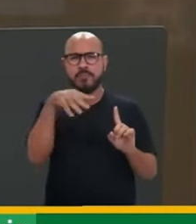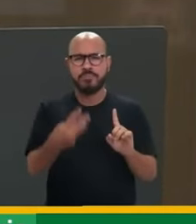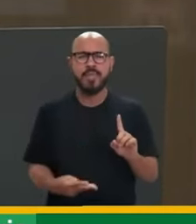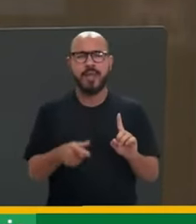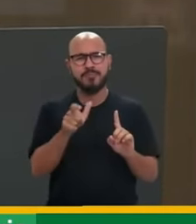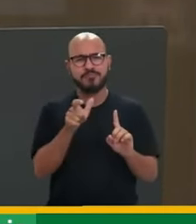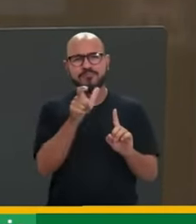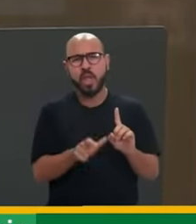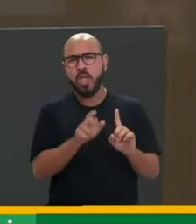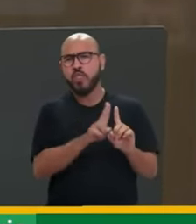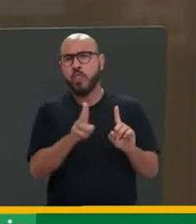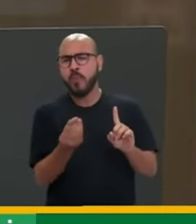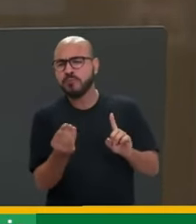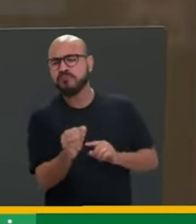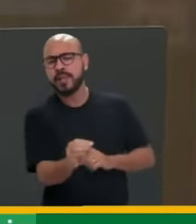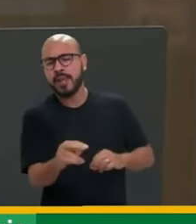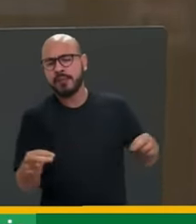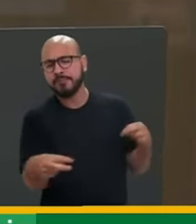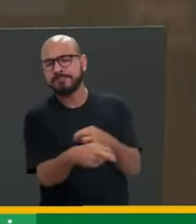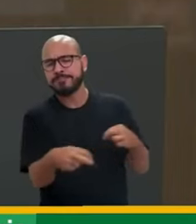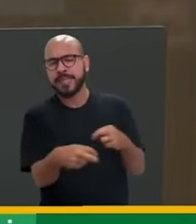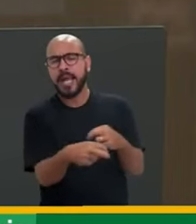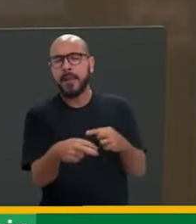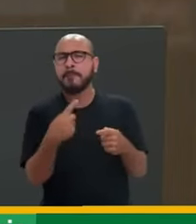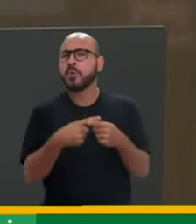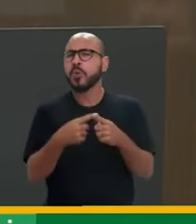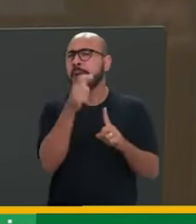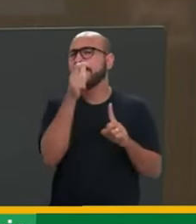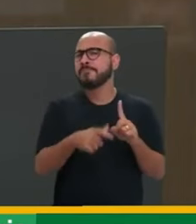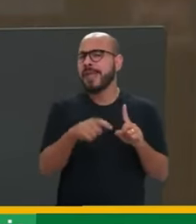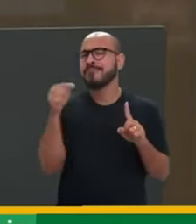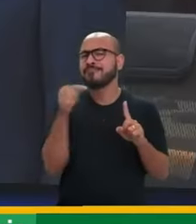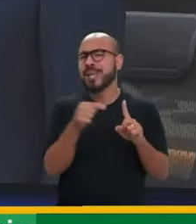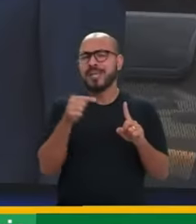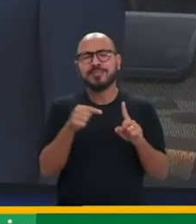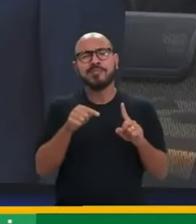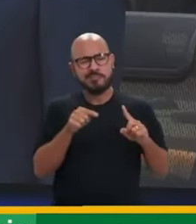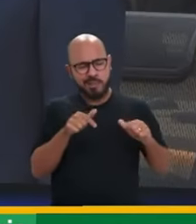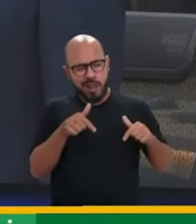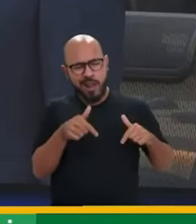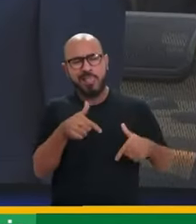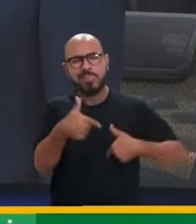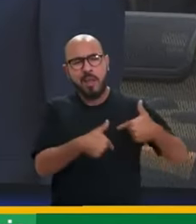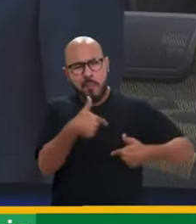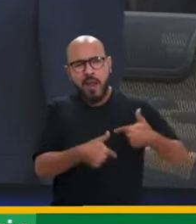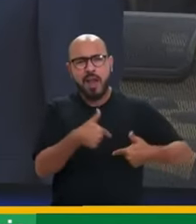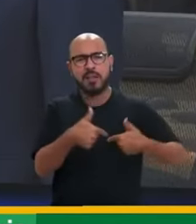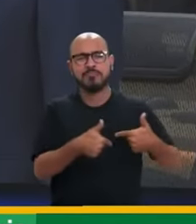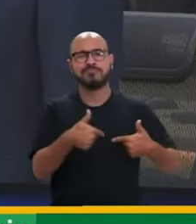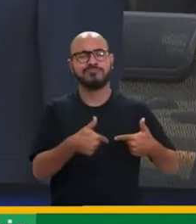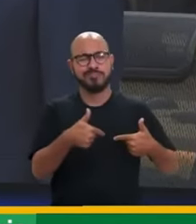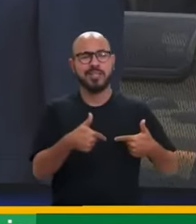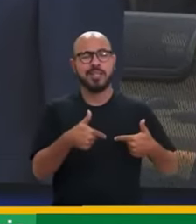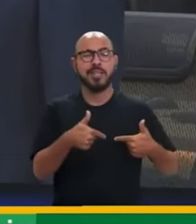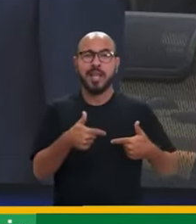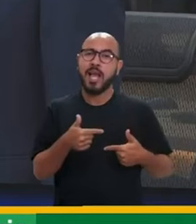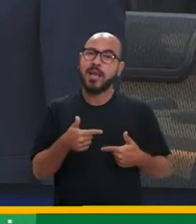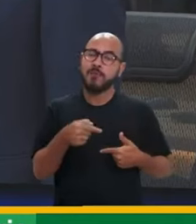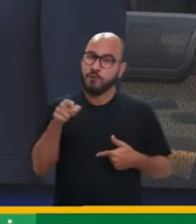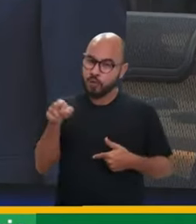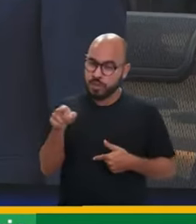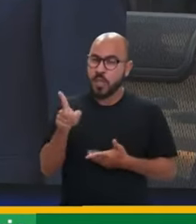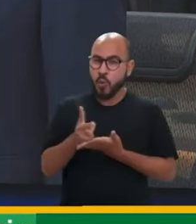tantas e tantas coisas que o seu pai fez pelo nosso estado e por tantas pessoas e que vossa excelência continua também fazendo